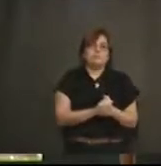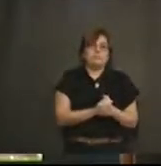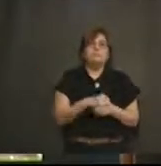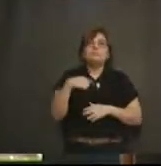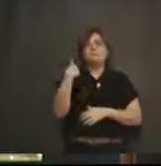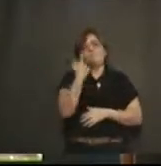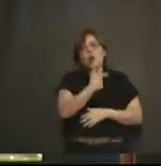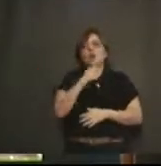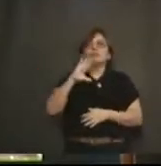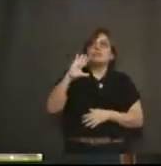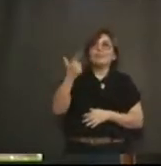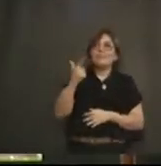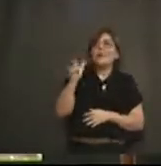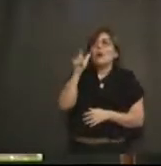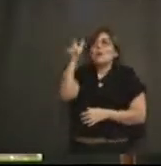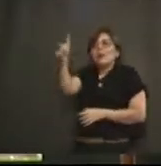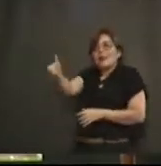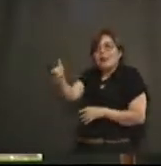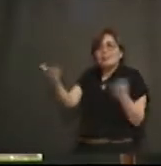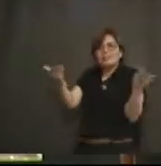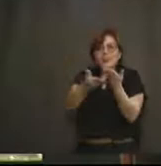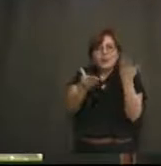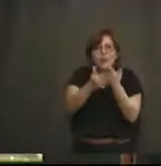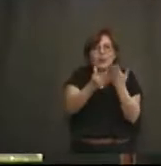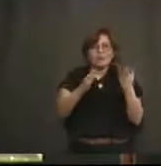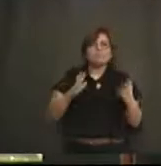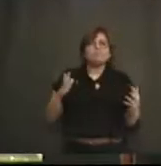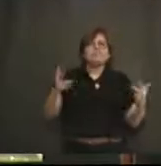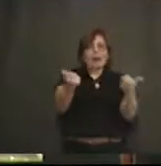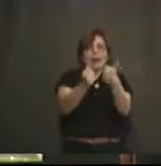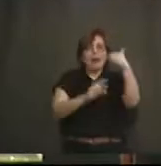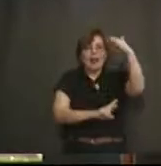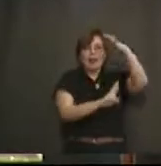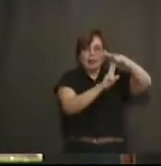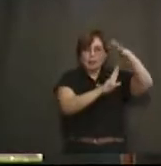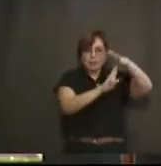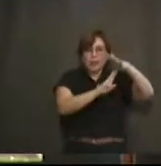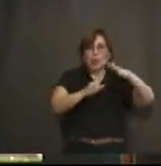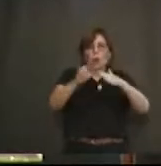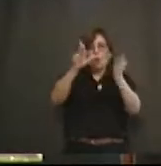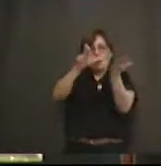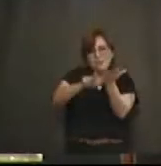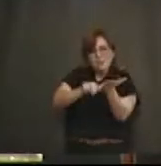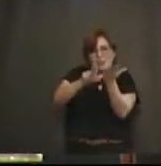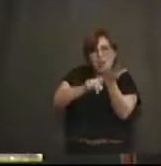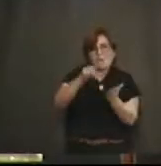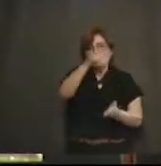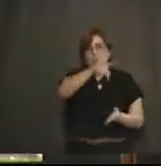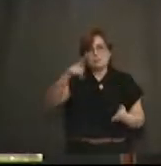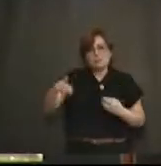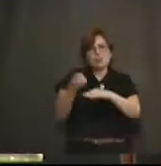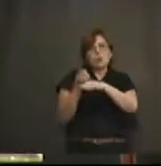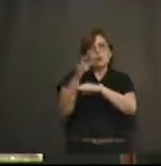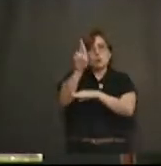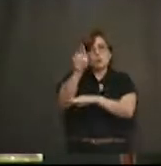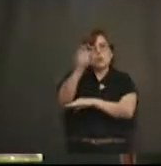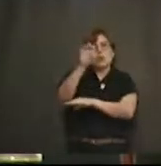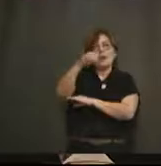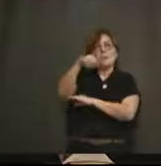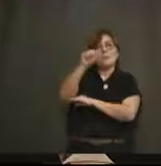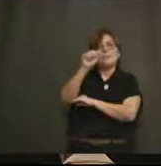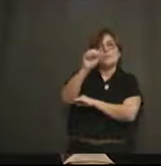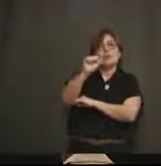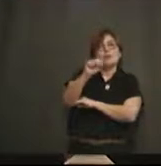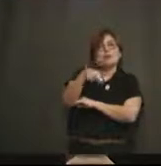passamos a palavra ao magnífico reitor da Universidade Federal do Pará, professor doutor Emmanuel Zaguri Tourinho.